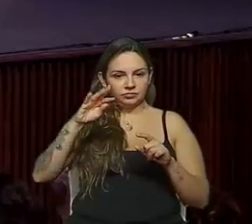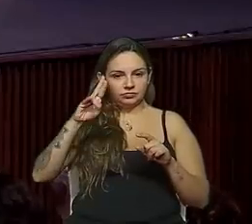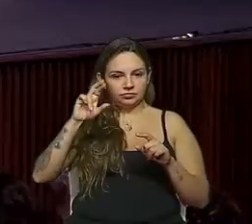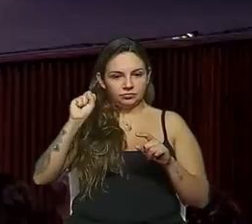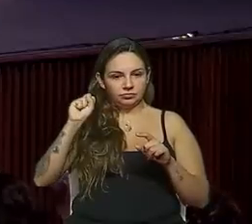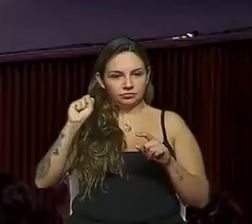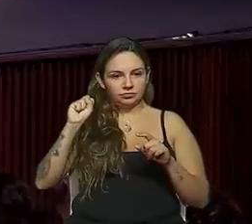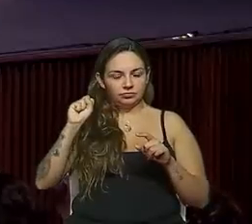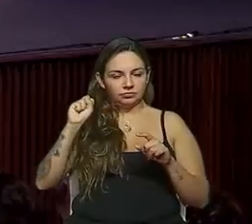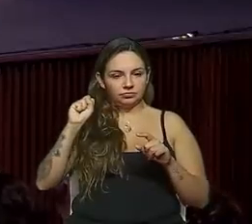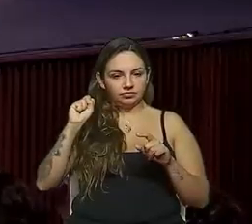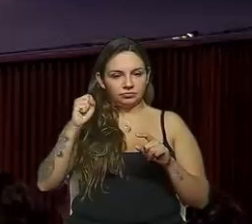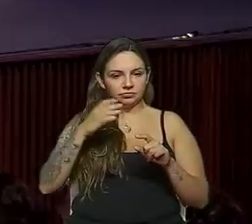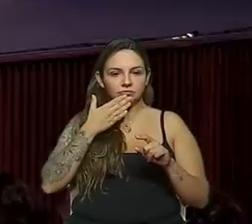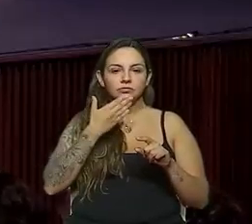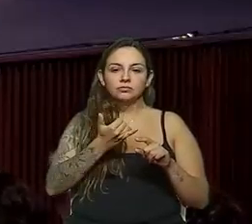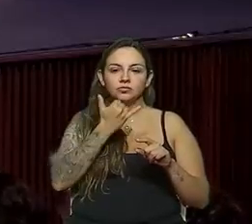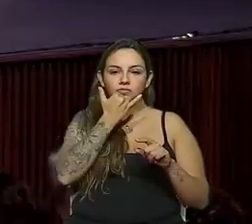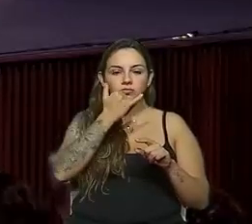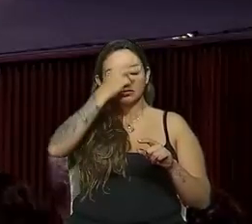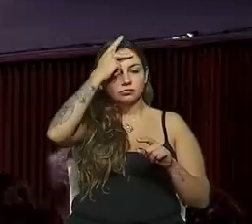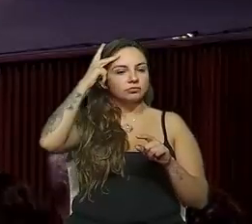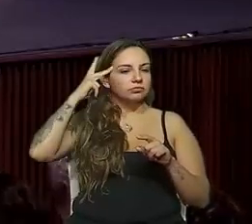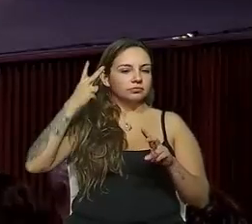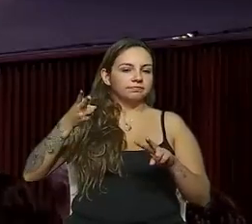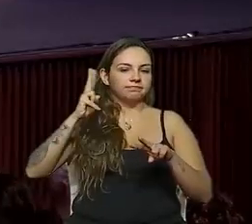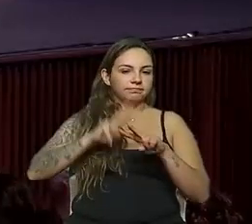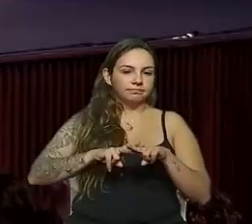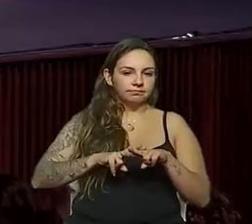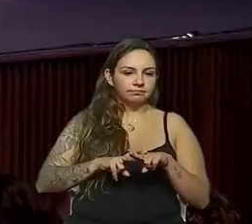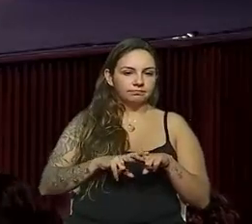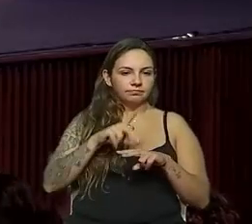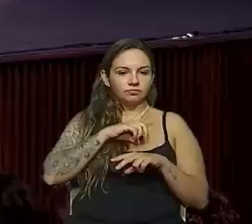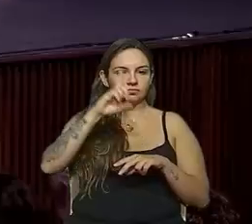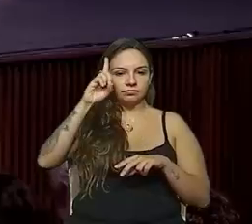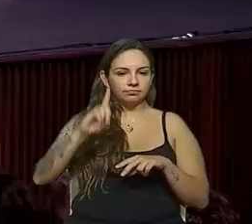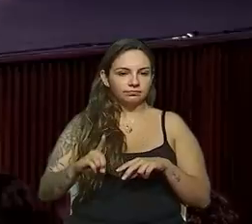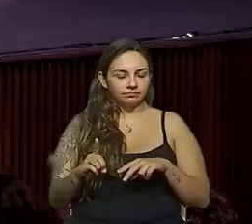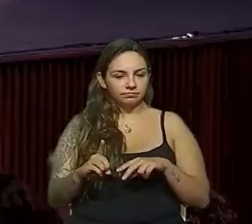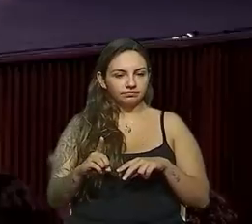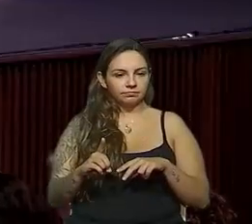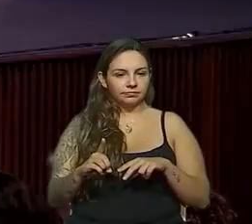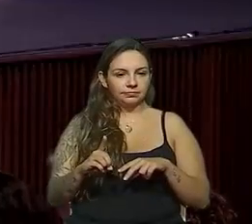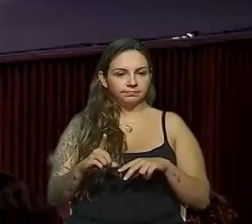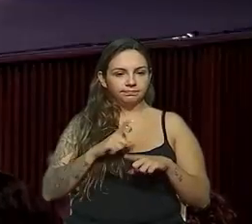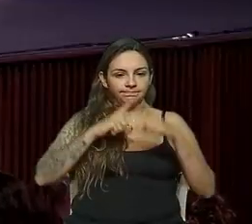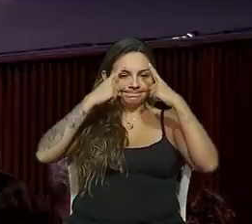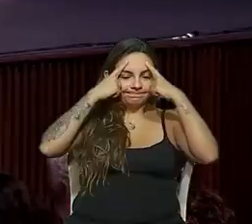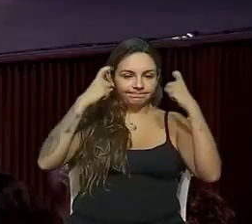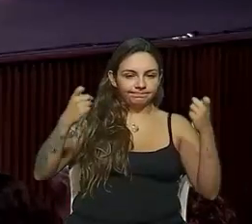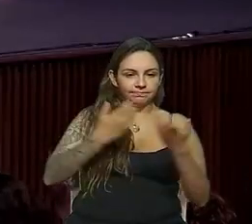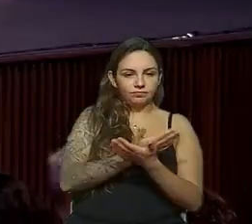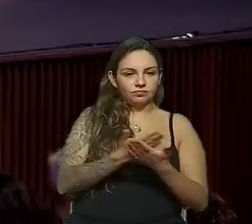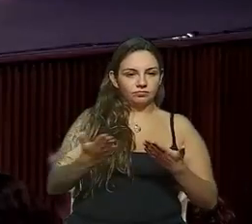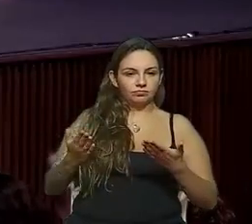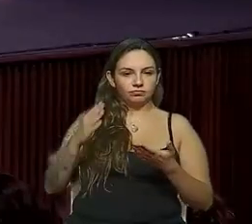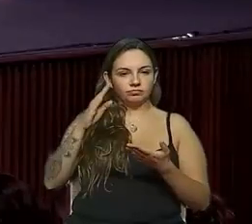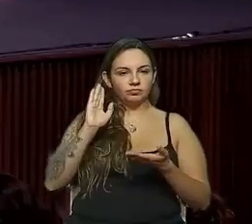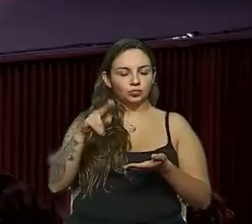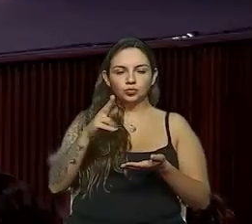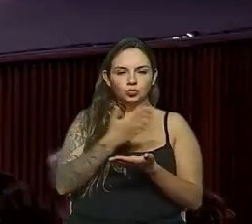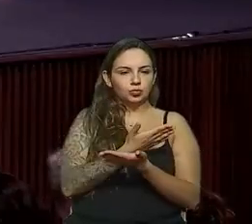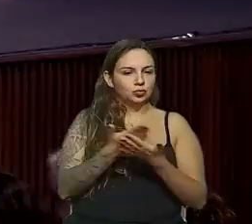e Vladimir. Pediu perdão às pessoas que foram presas, tiveram seus direitos fundamentais violados. O Estado brasileiro nunca